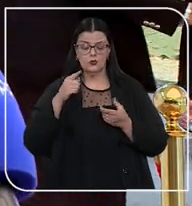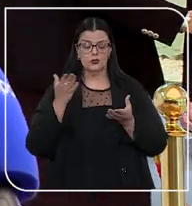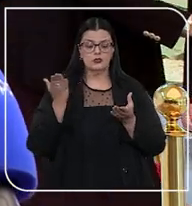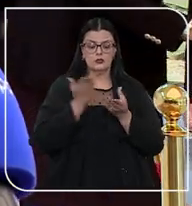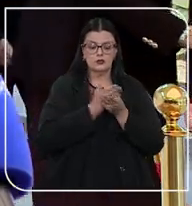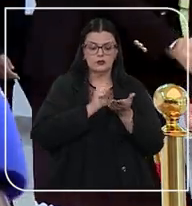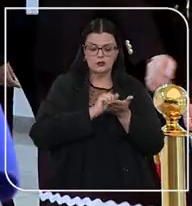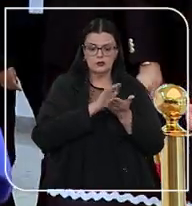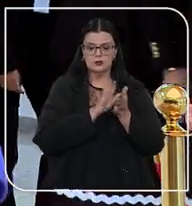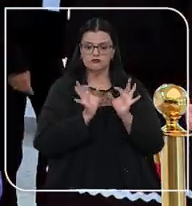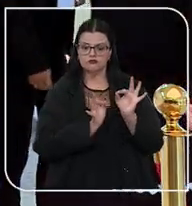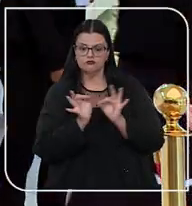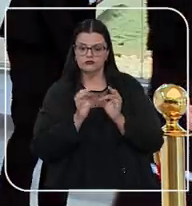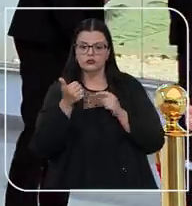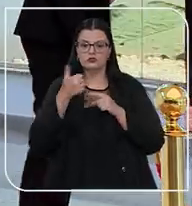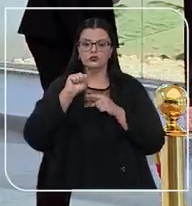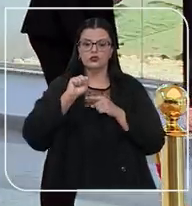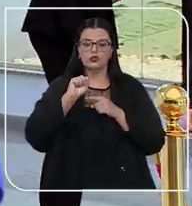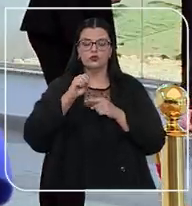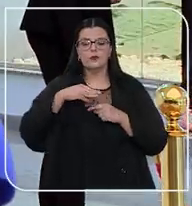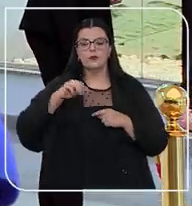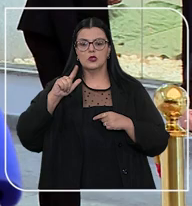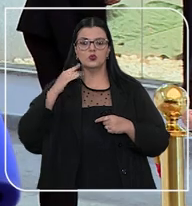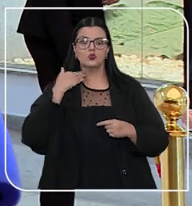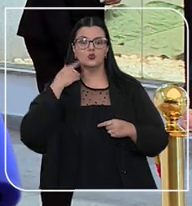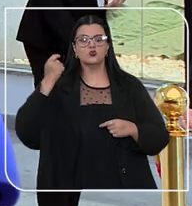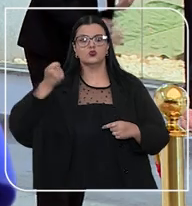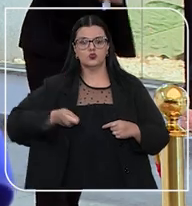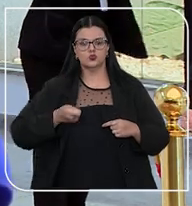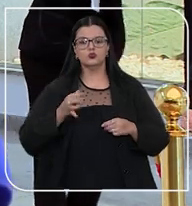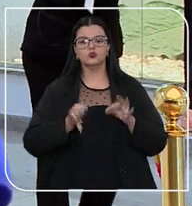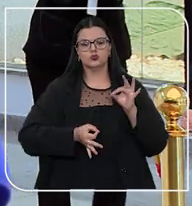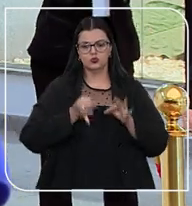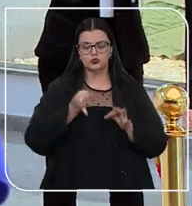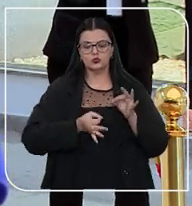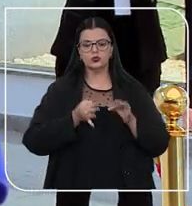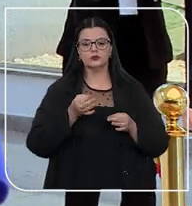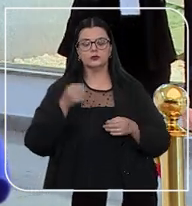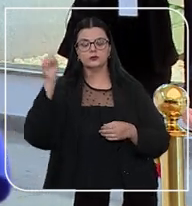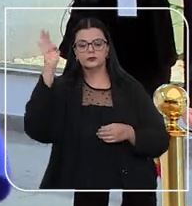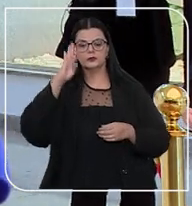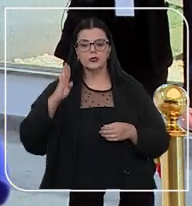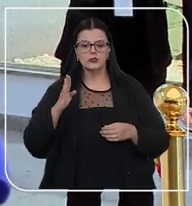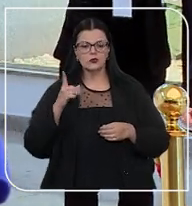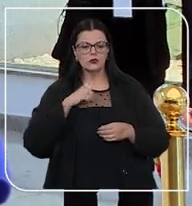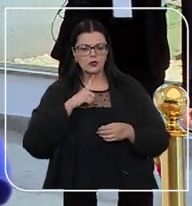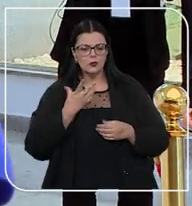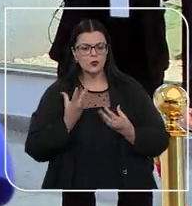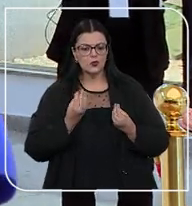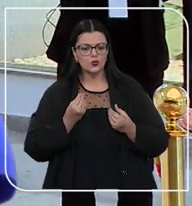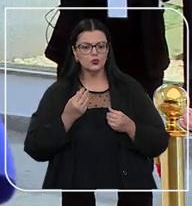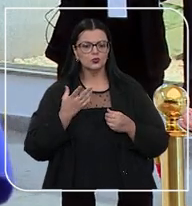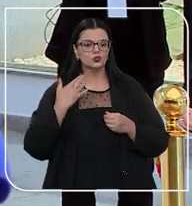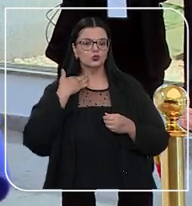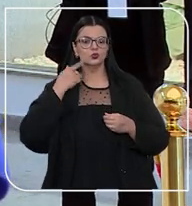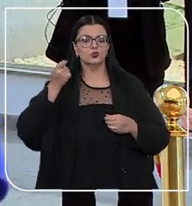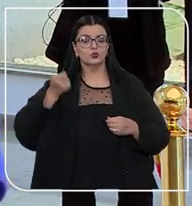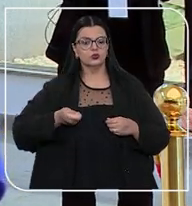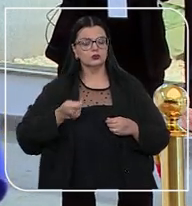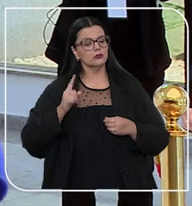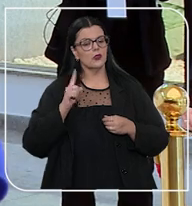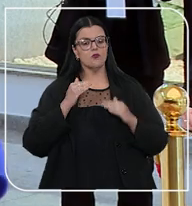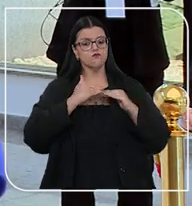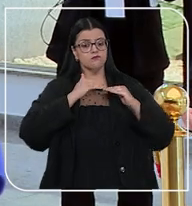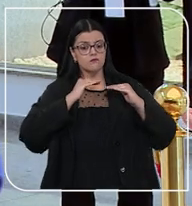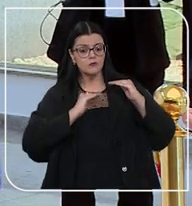em tramitação para 18 mil juízes e juízas julgarem. Fala-se que o Brasil tem muitos juízes. Não, o Brasil